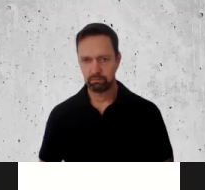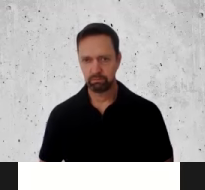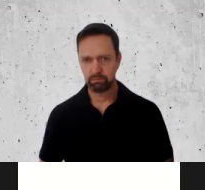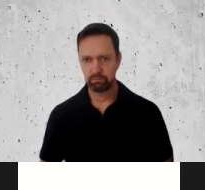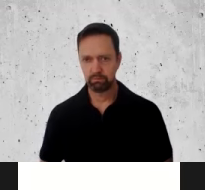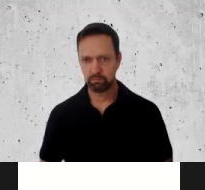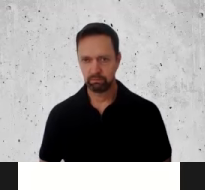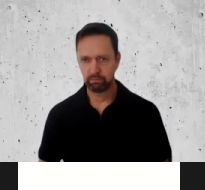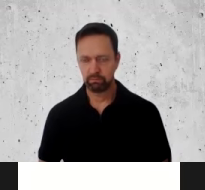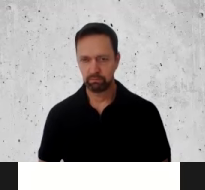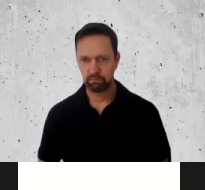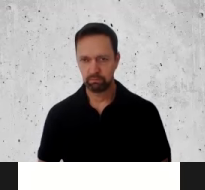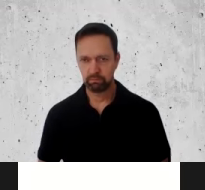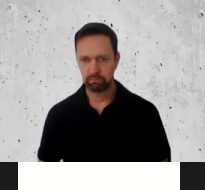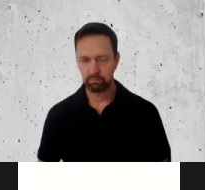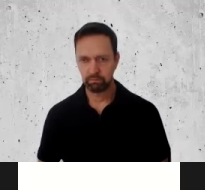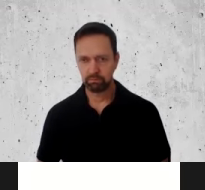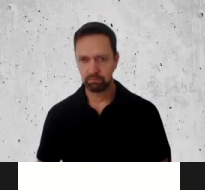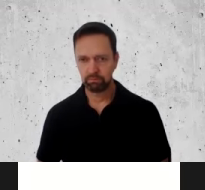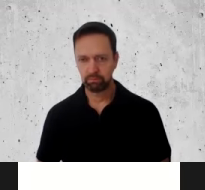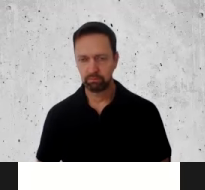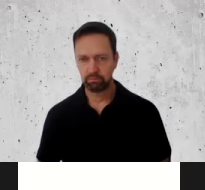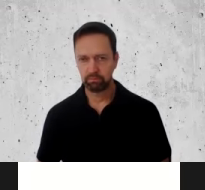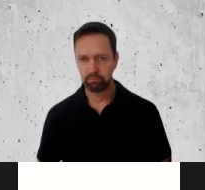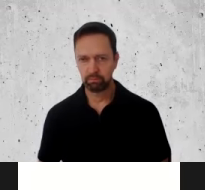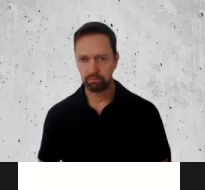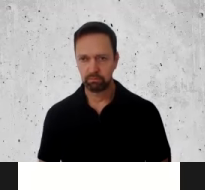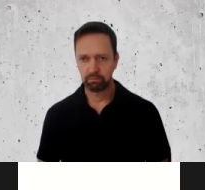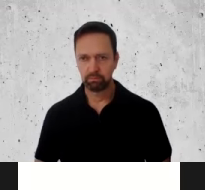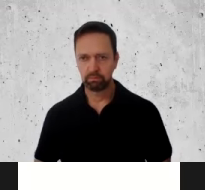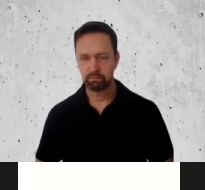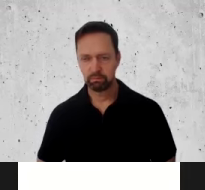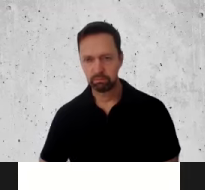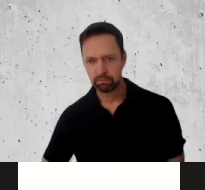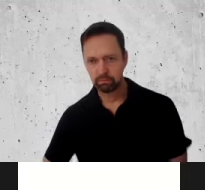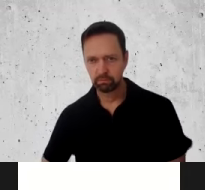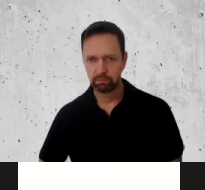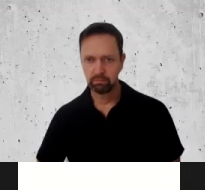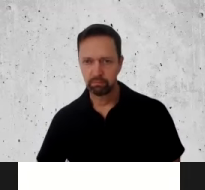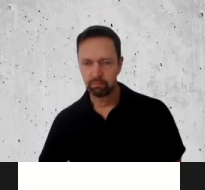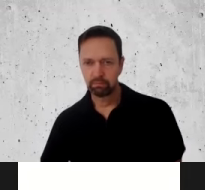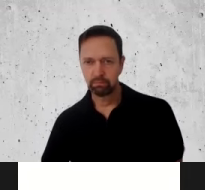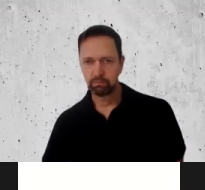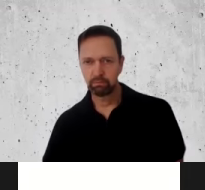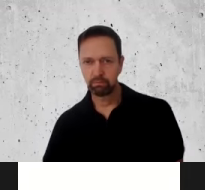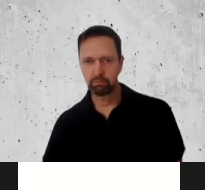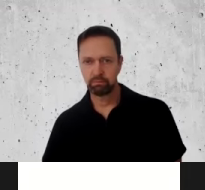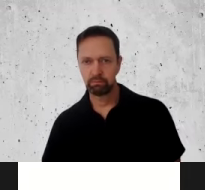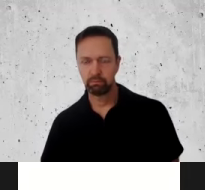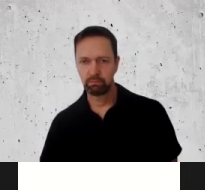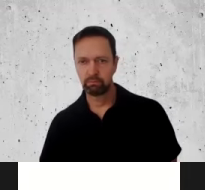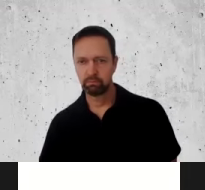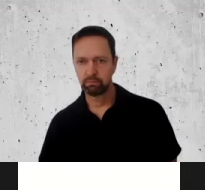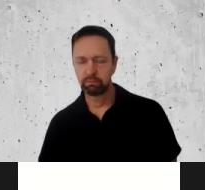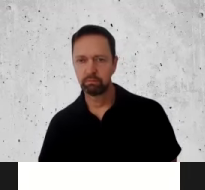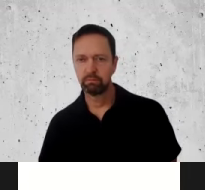que essa economia, a partir dessa locação de imóveis, se tornasse ótima? Ou é o contrário? É